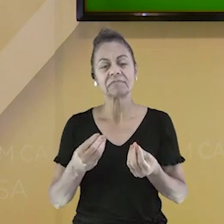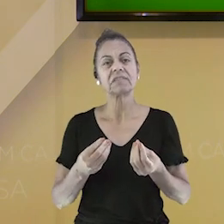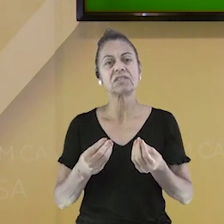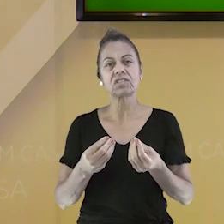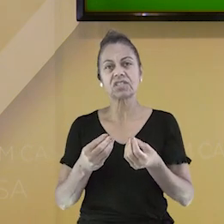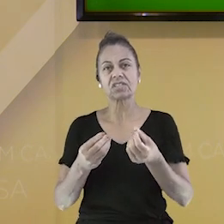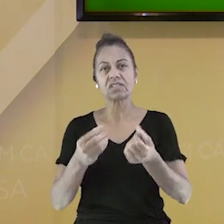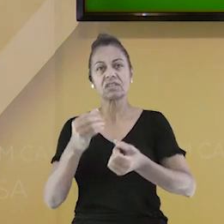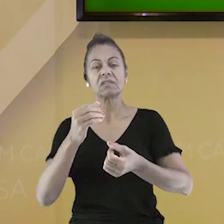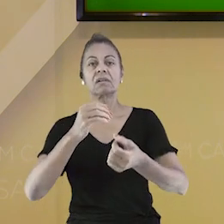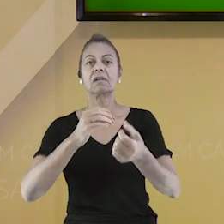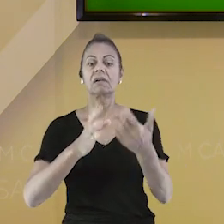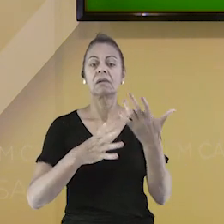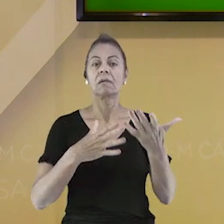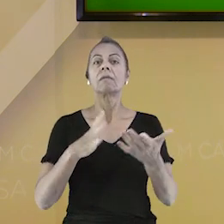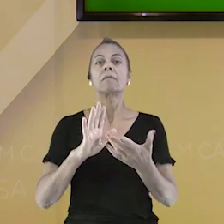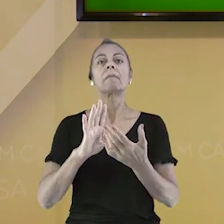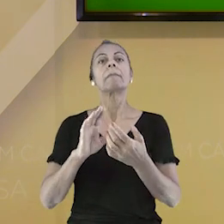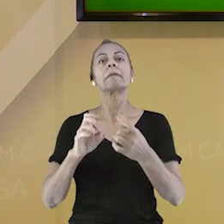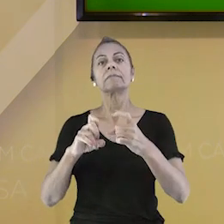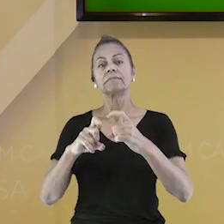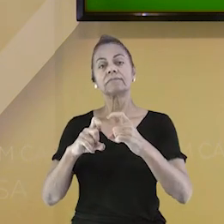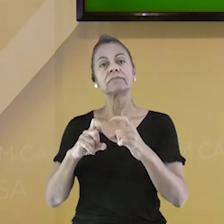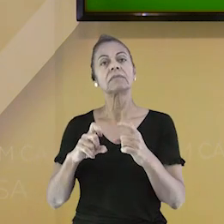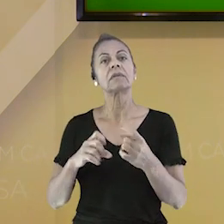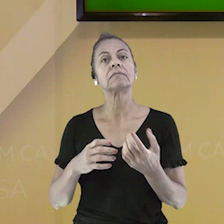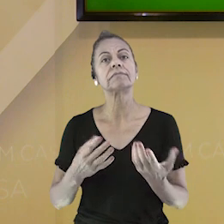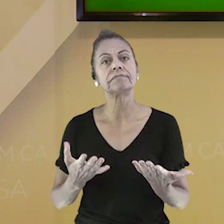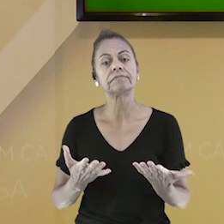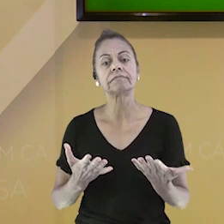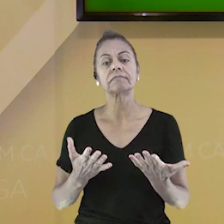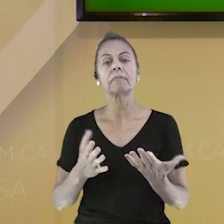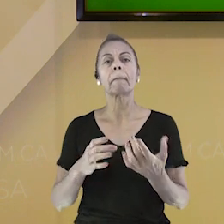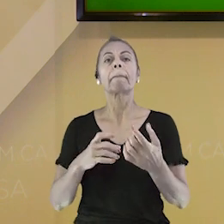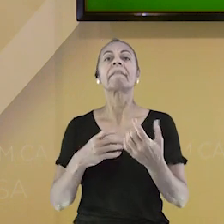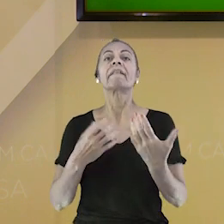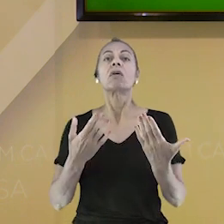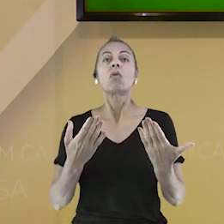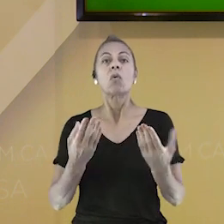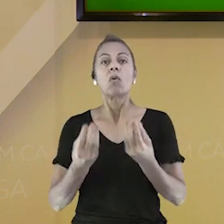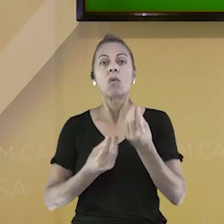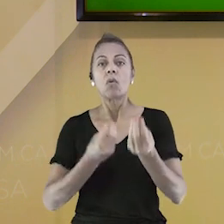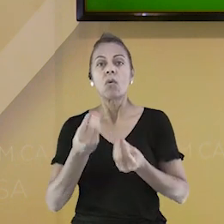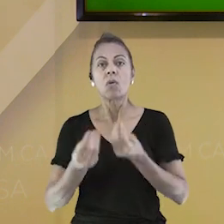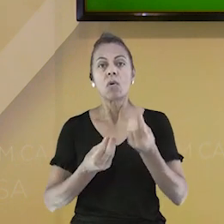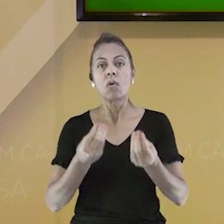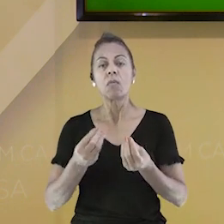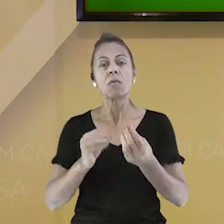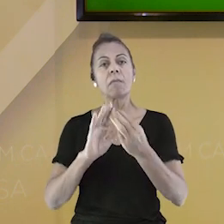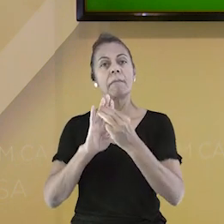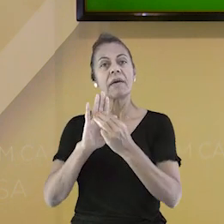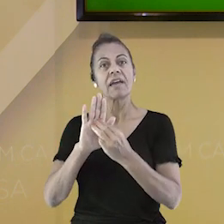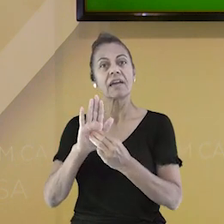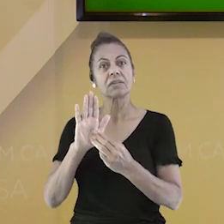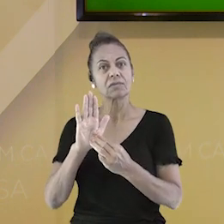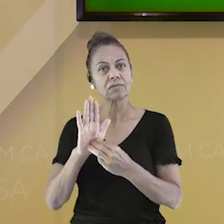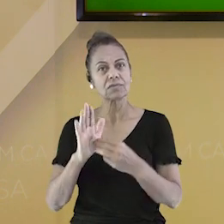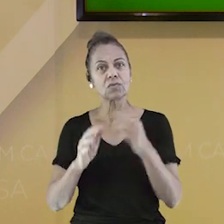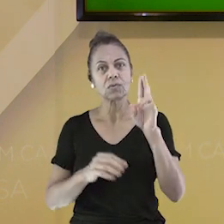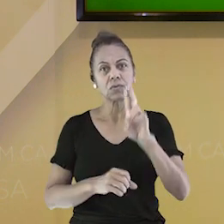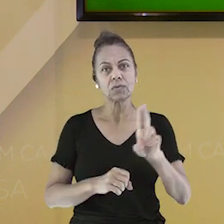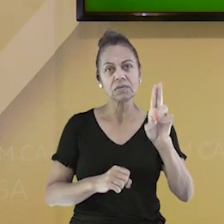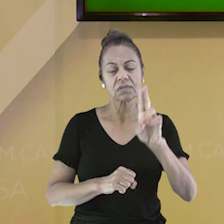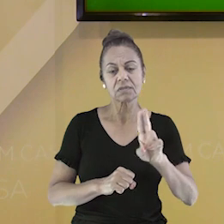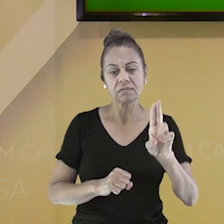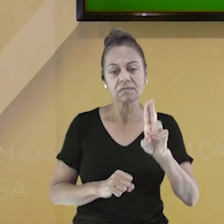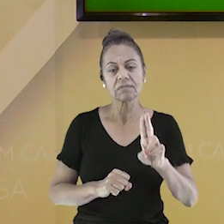mas sempre deve ser feita com base em orientações médicas, principalmente se tratando de procedimentos definitivos ou